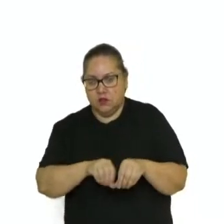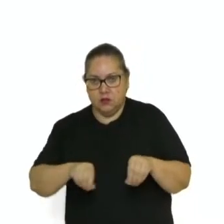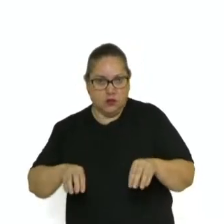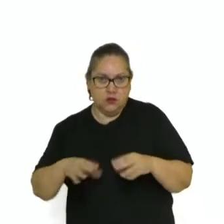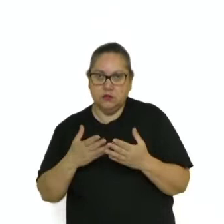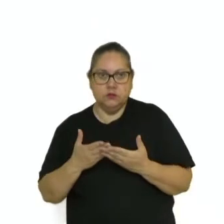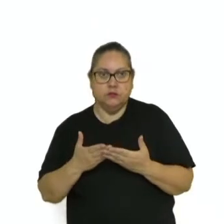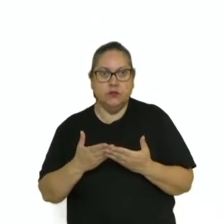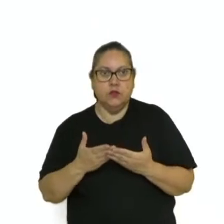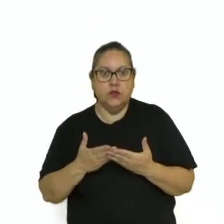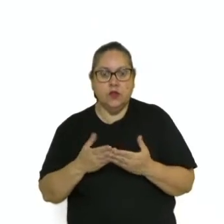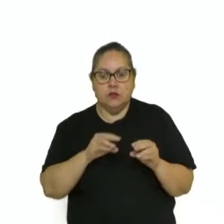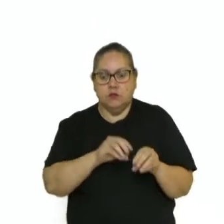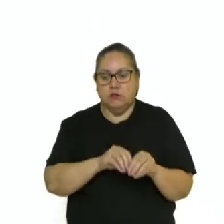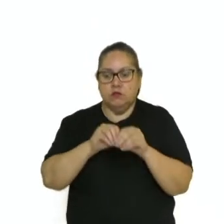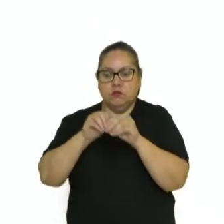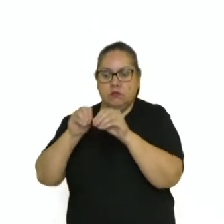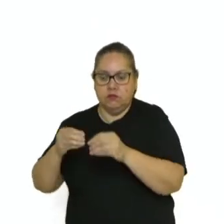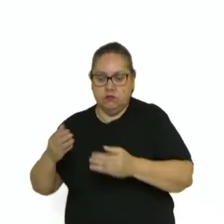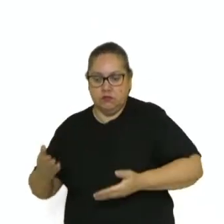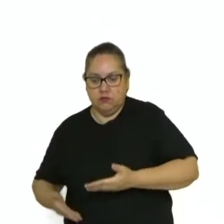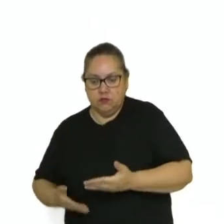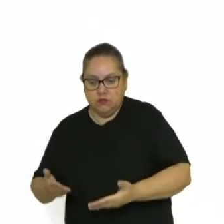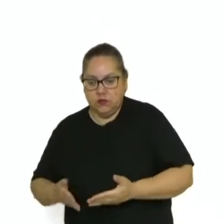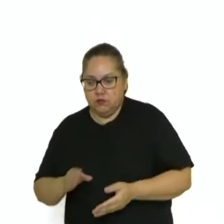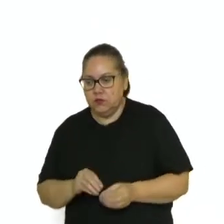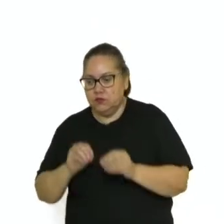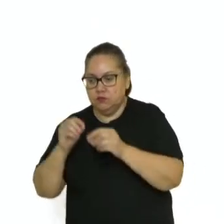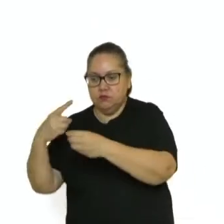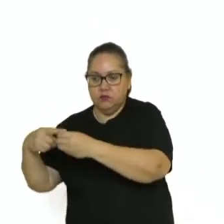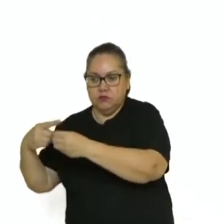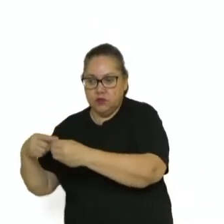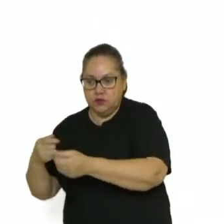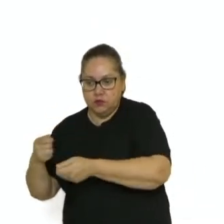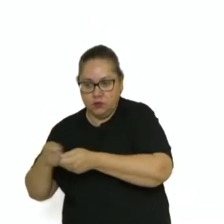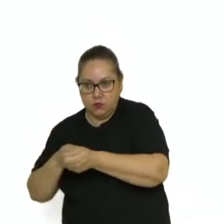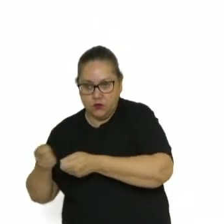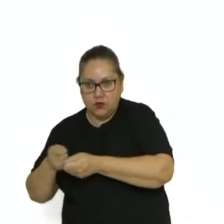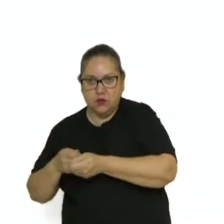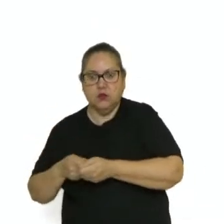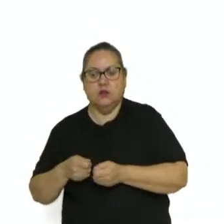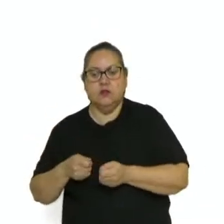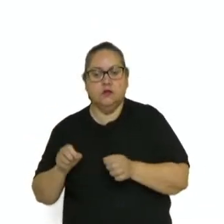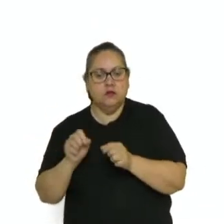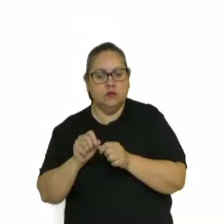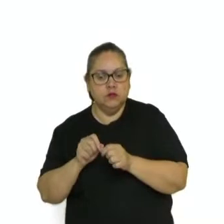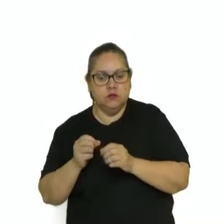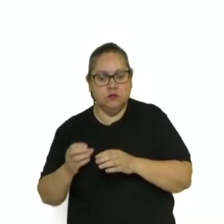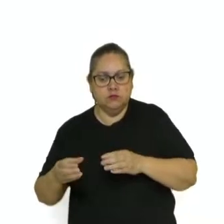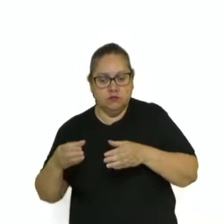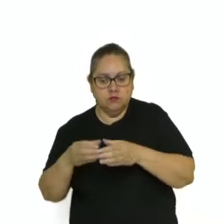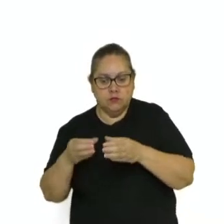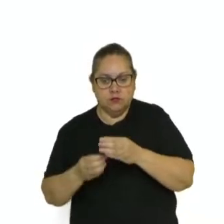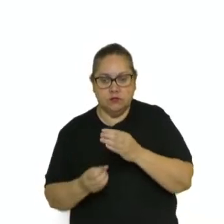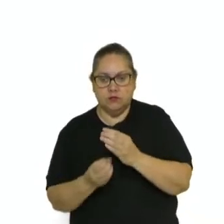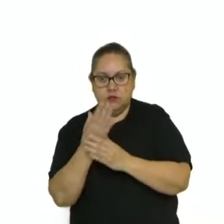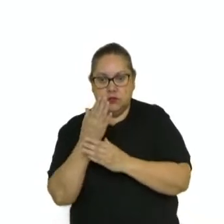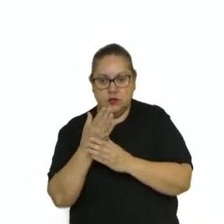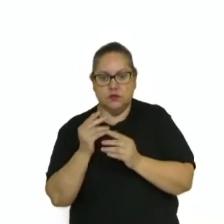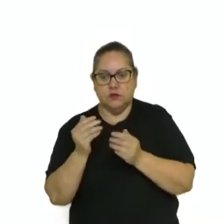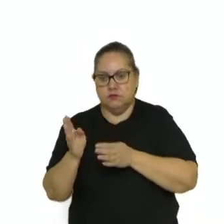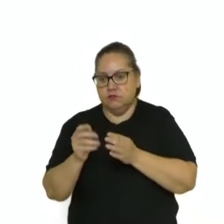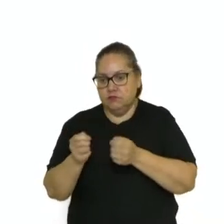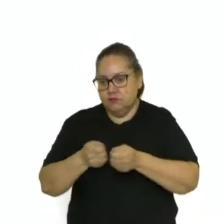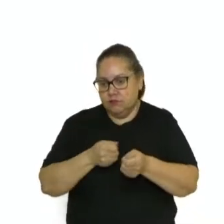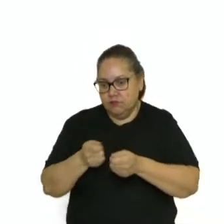etc., a migração dos servos para os burgos, que eram as cidades comerciais, a formação de uma classe burguesa, detentora dos meios